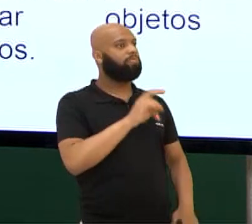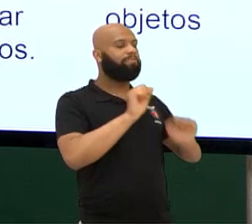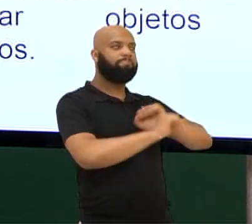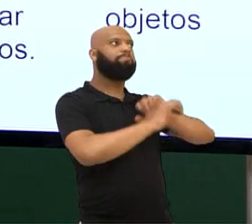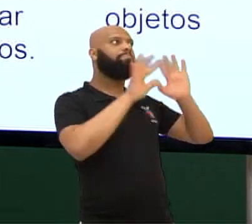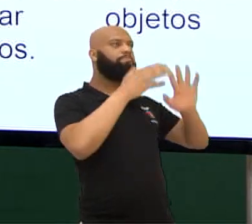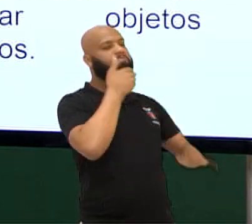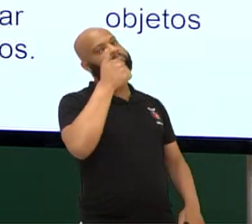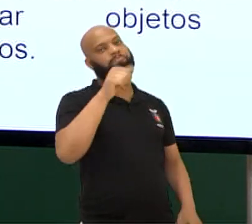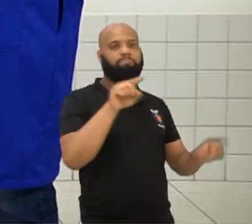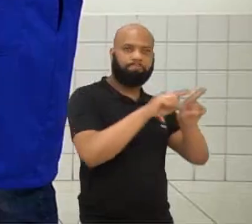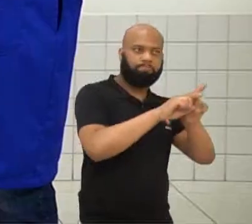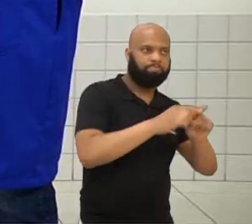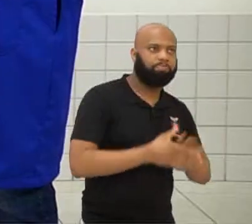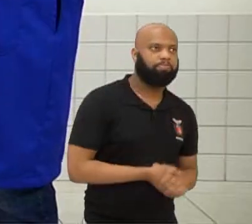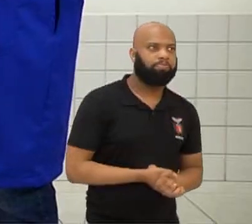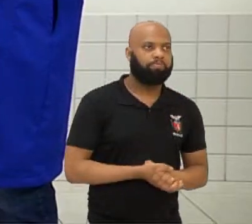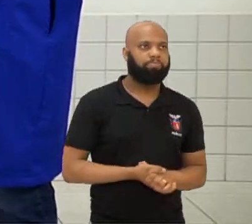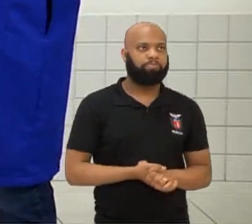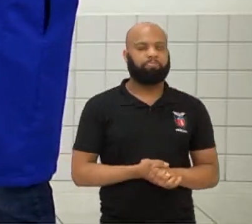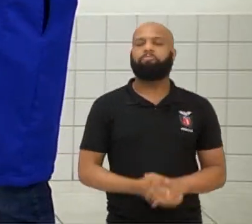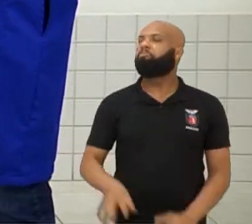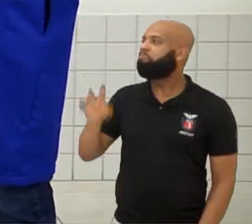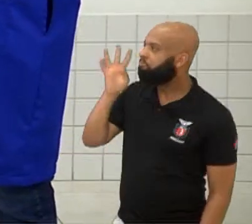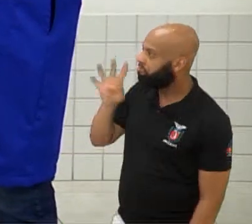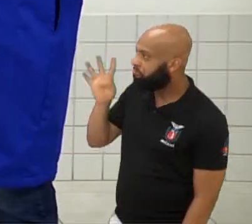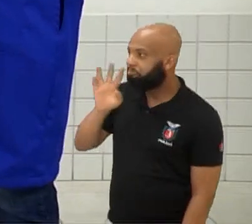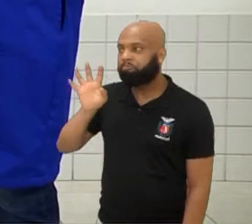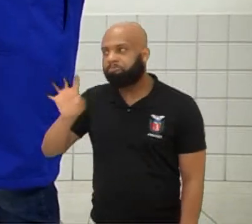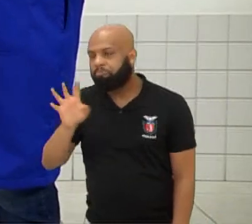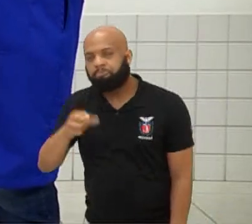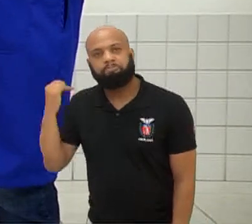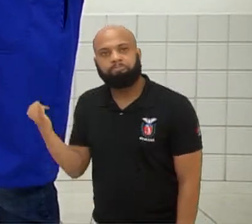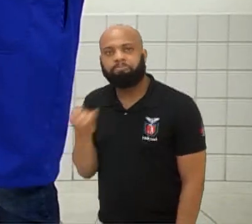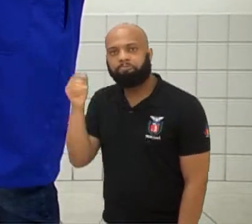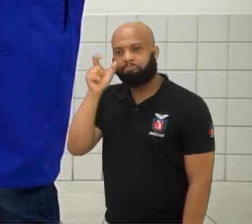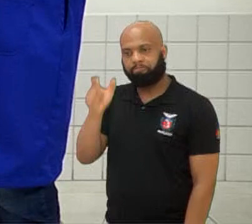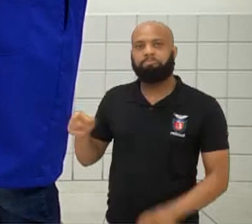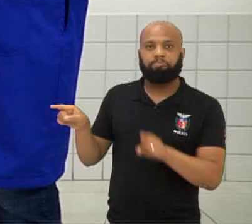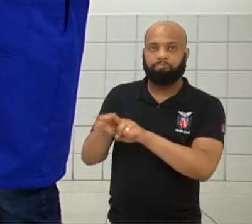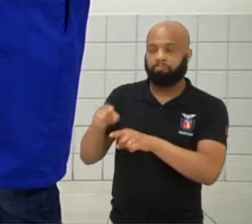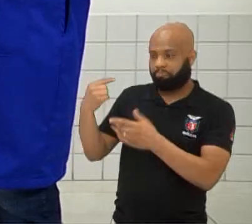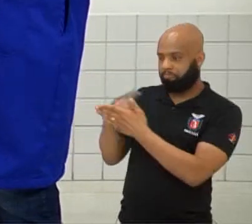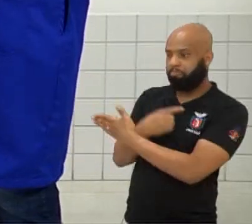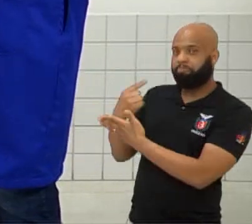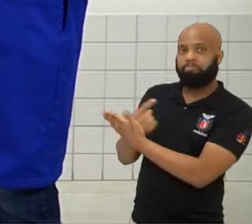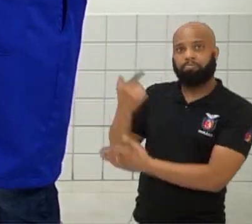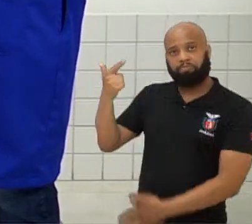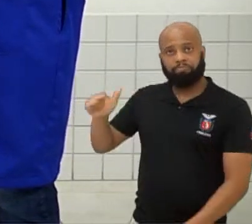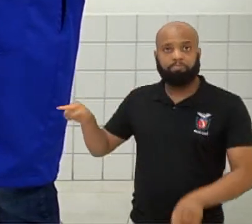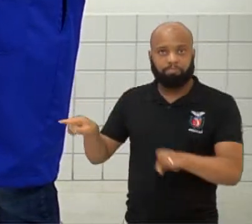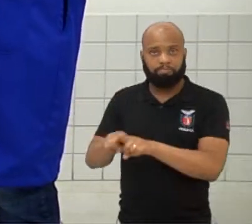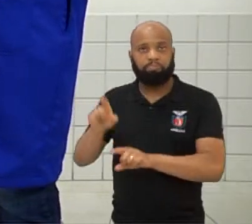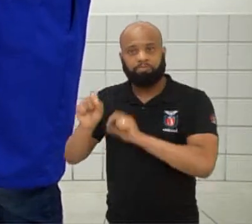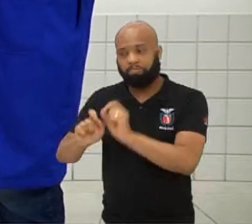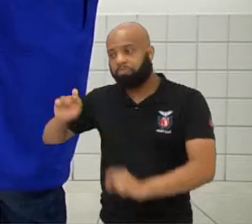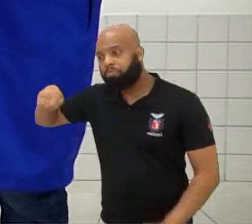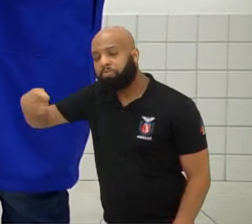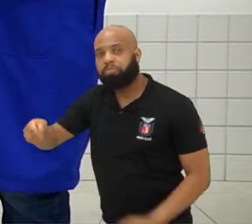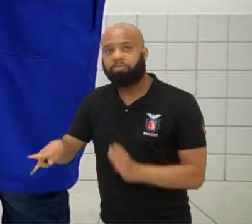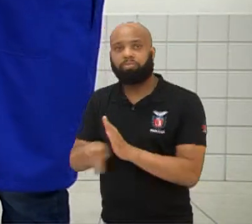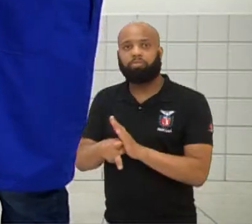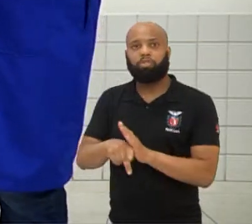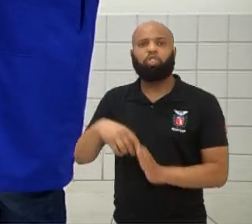clareza um pouco maior. Sim, sim. Então, é bem interessante, pessoal. Até perguntaram aqui de novo sobre a questão de